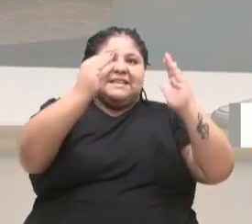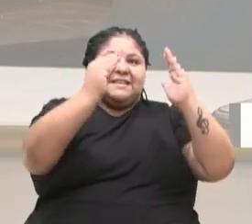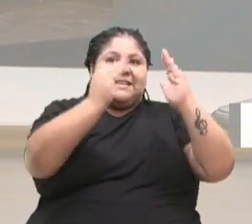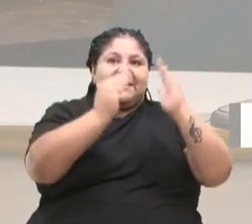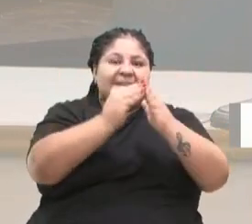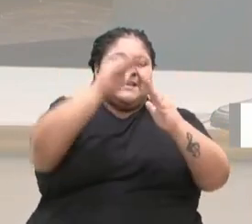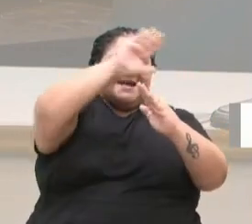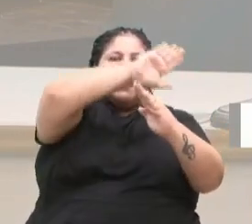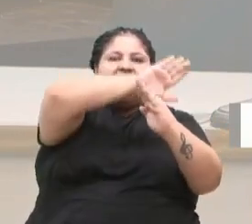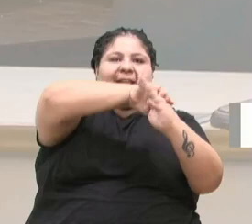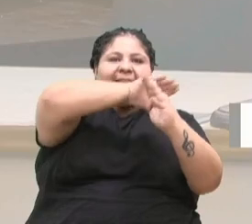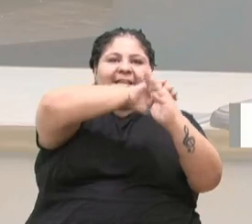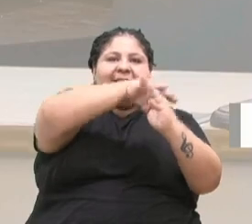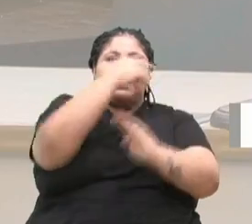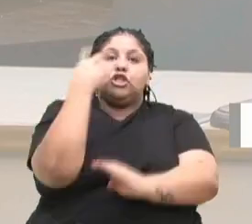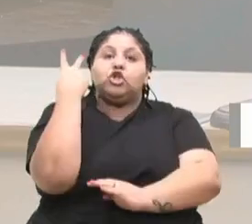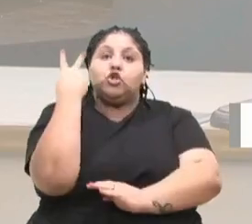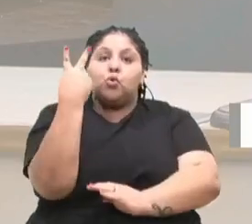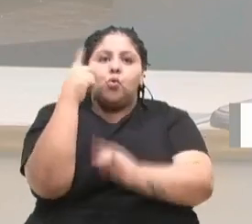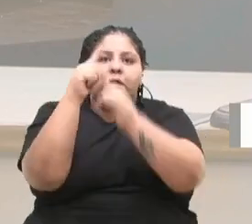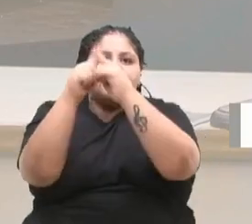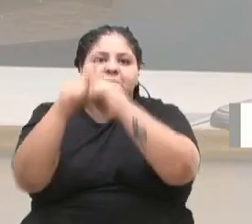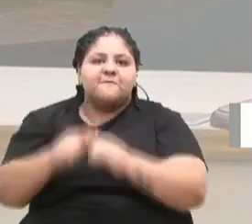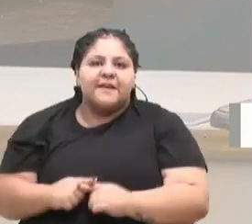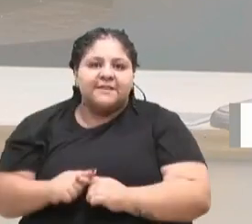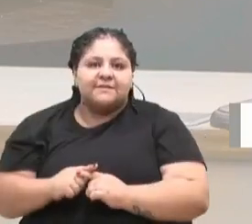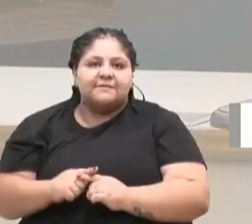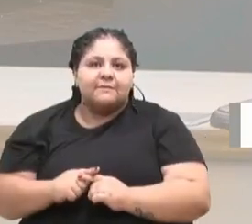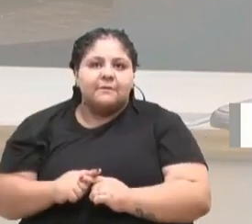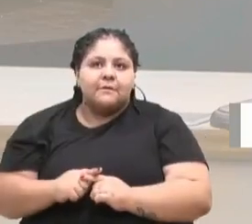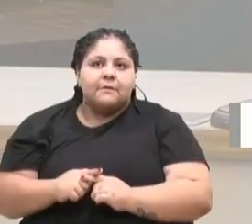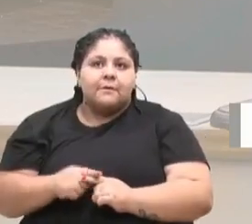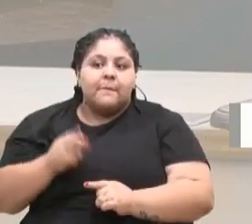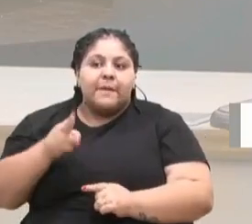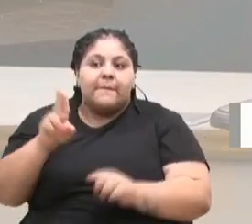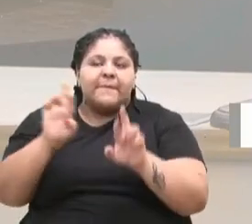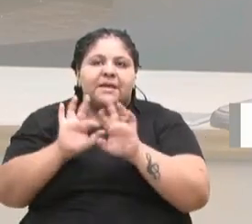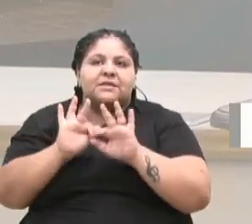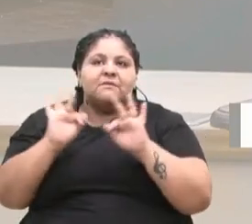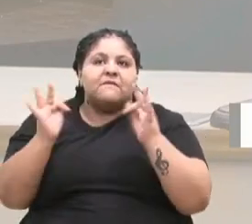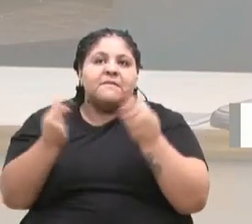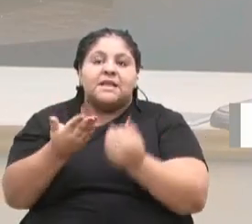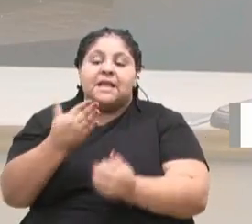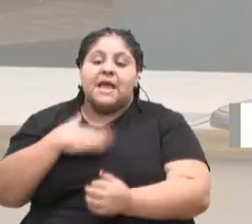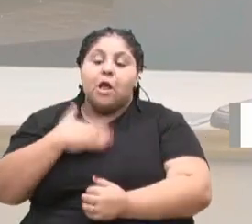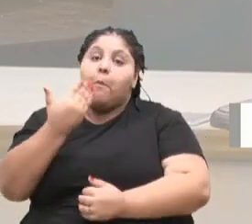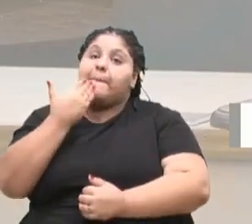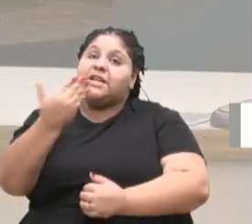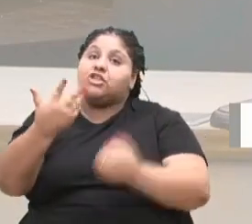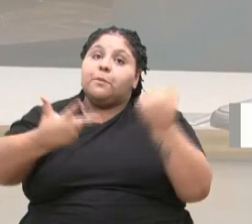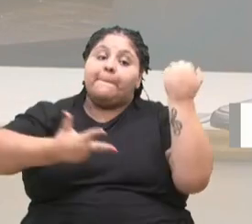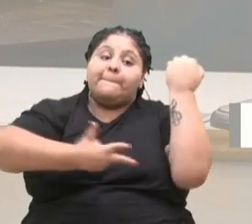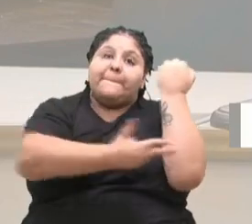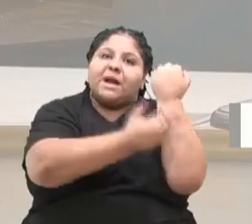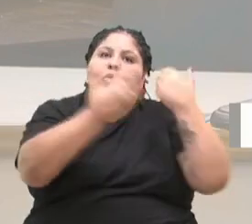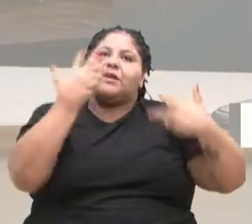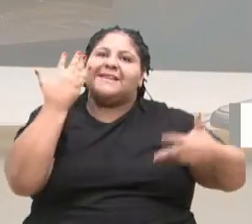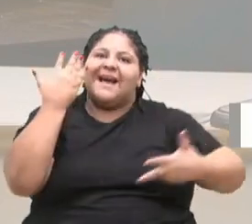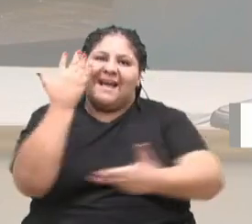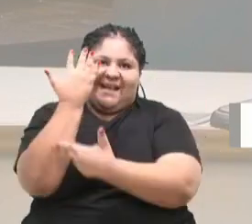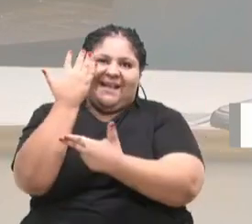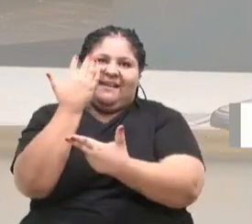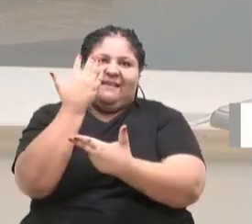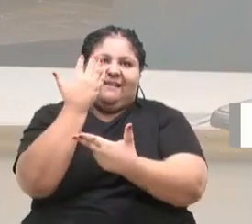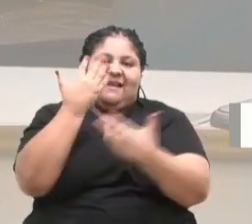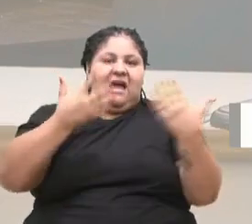residência, porque uma eu pedi várias vezes para cortarem os galhos. Aí o galho caiu em cima da casa, foram lá e deram as